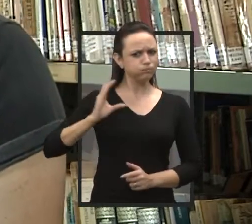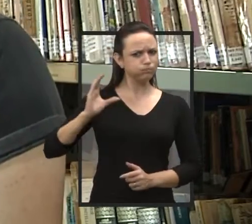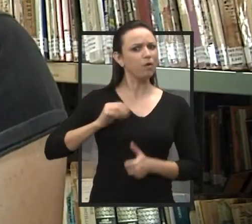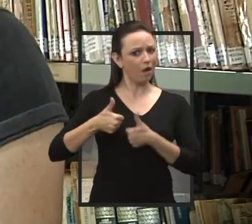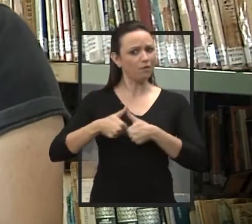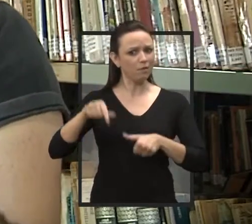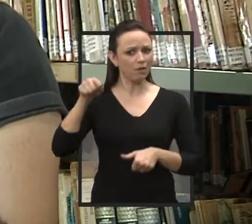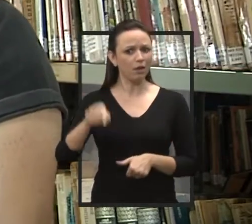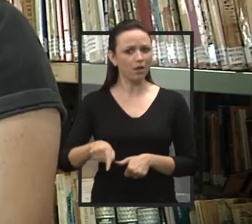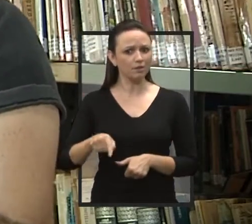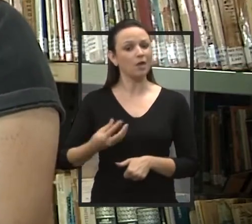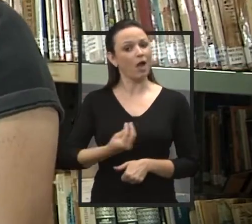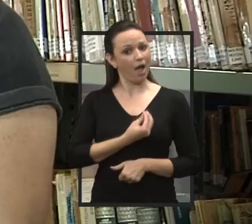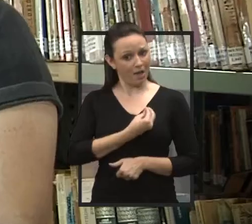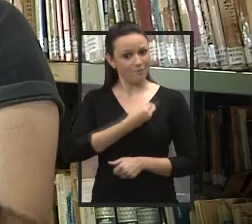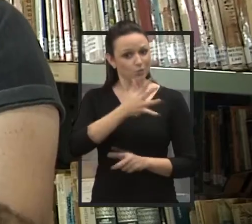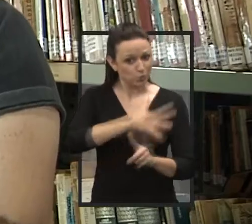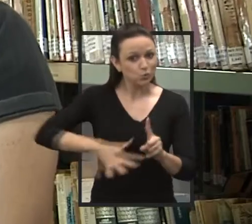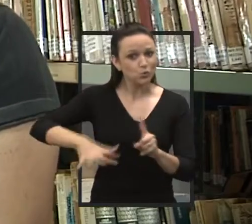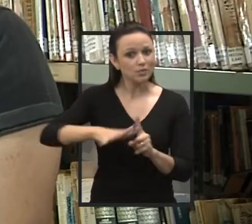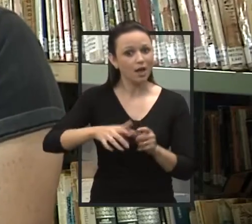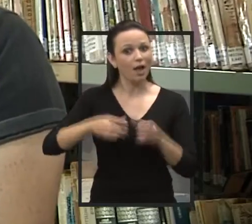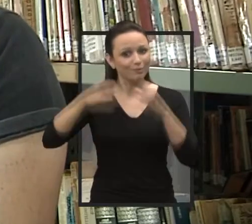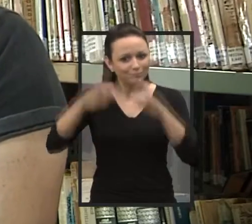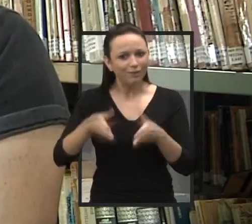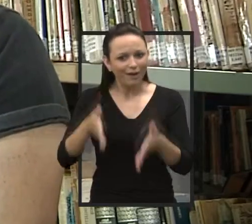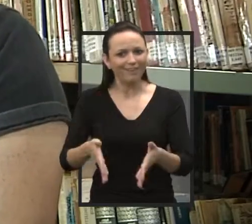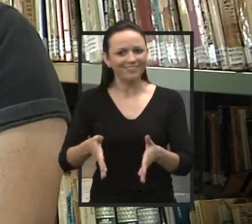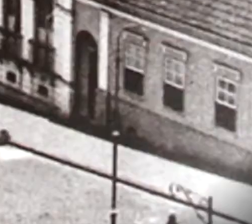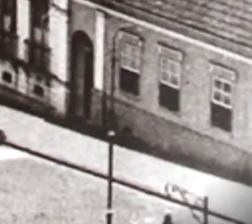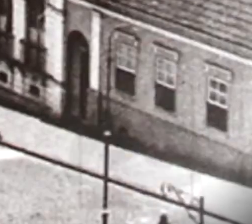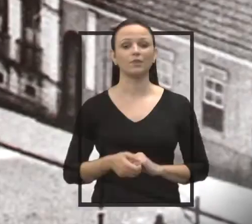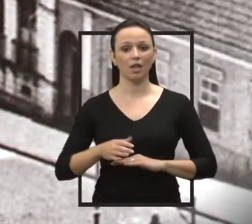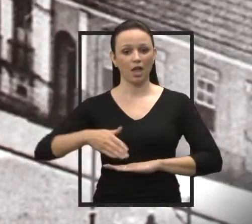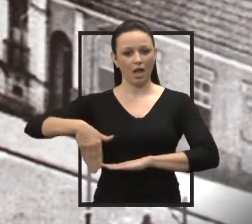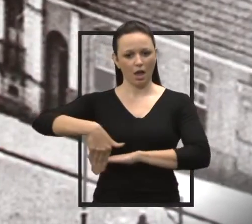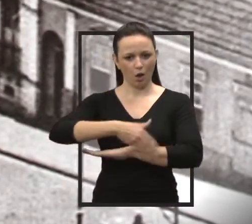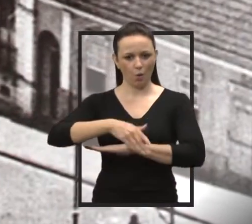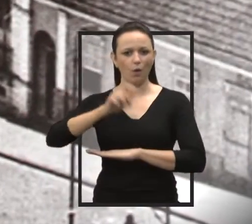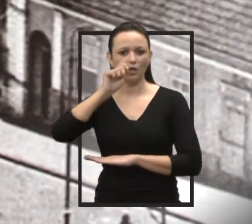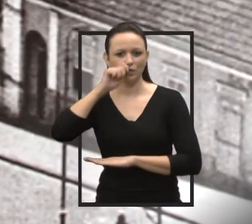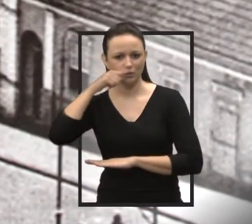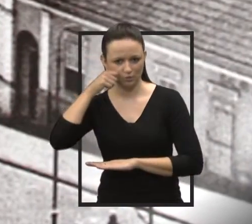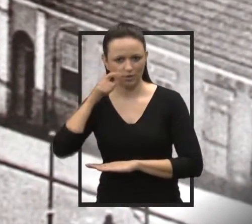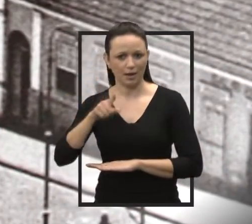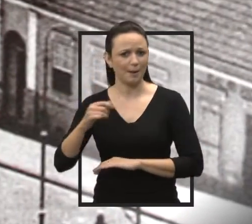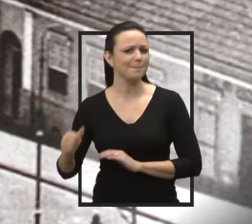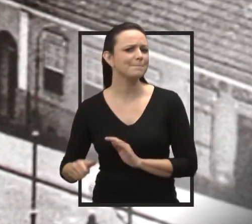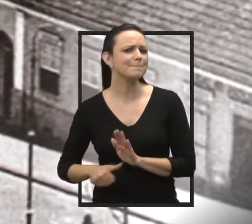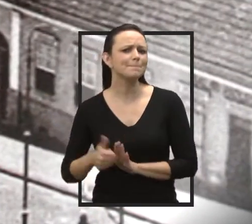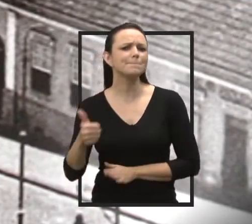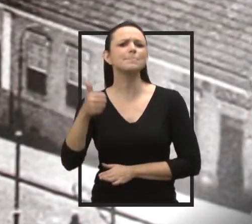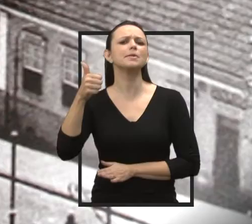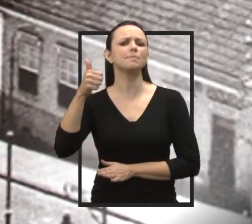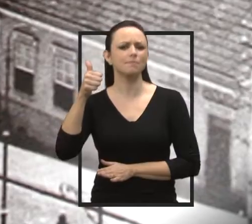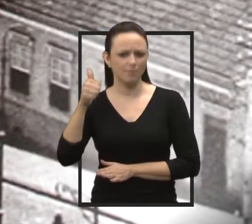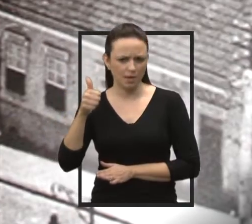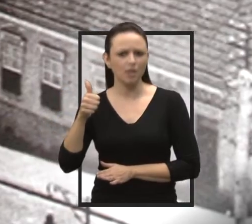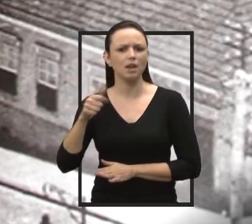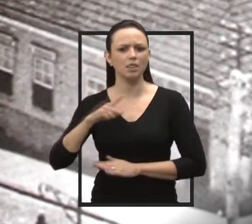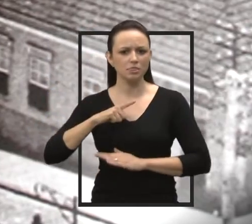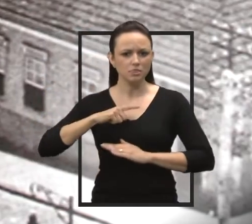época. Então a vida social se concentrava aí. A rua Edgar Ferraz foi ainda a primeira de Jaú a